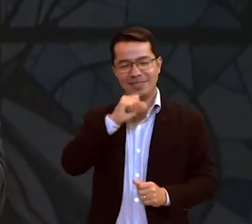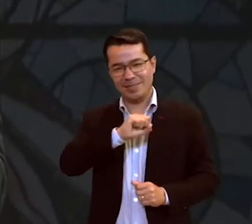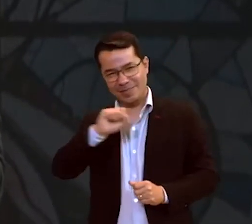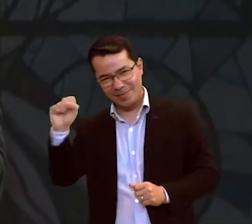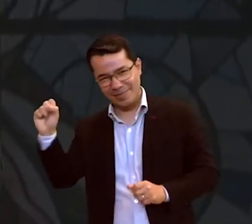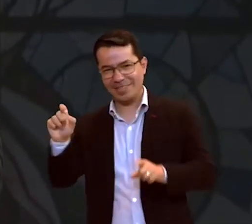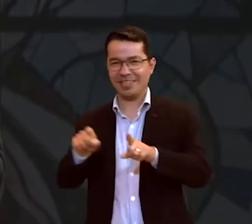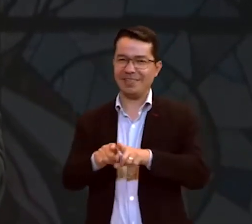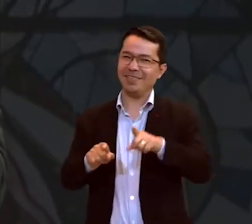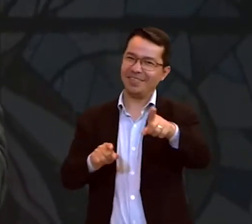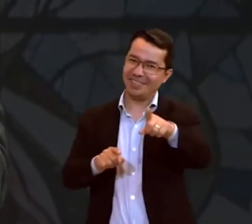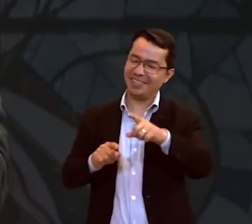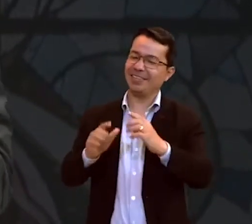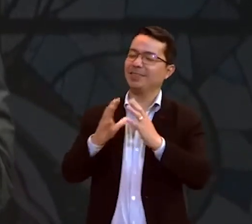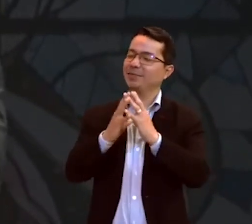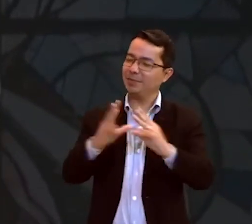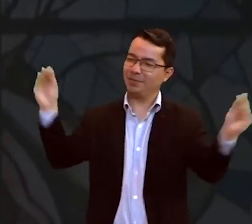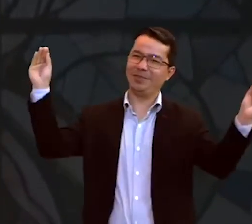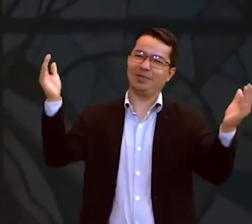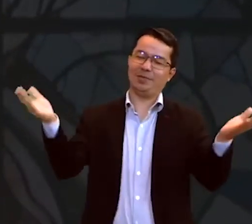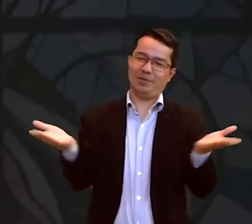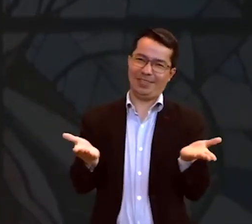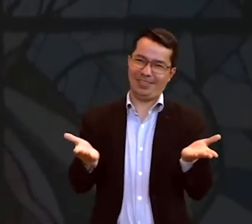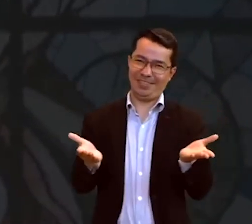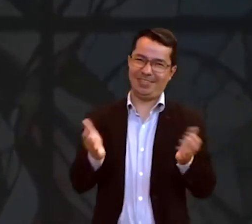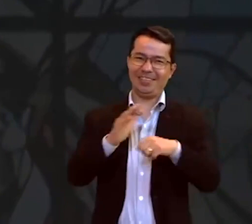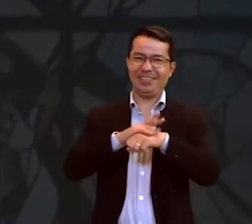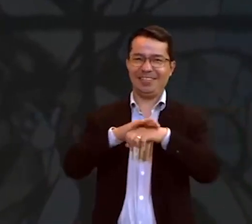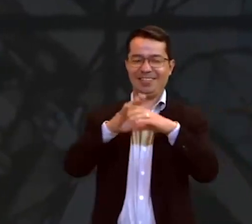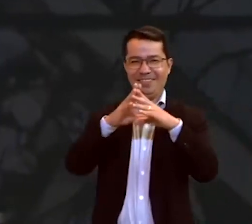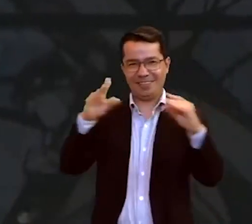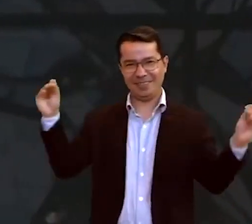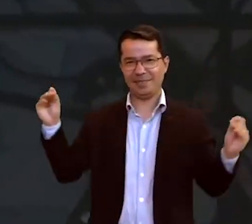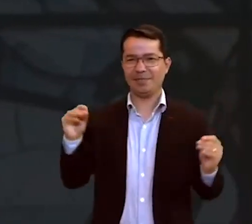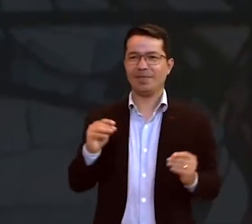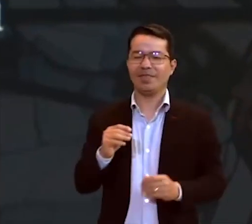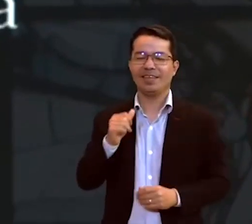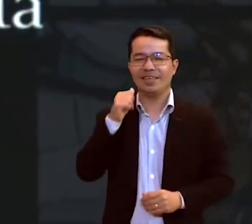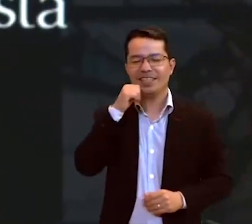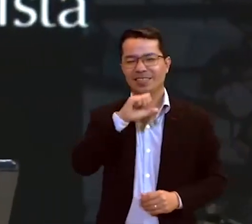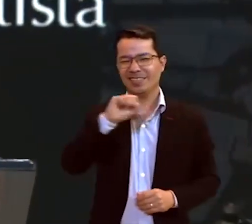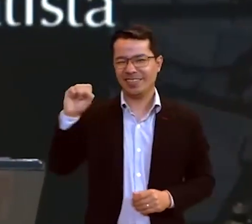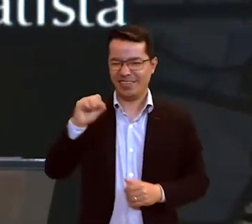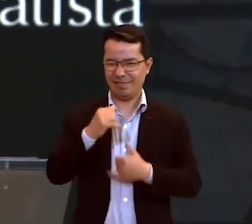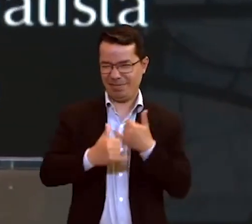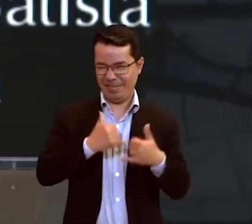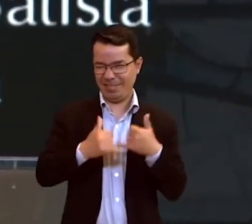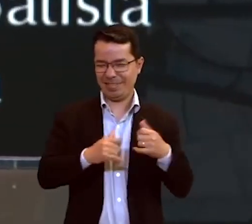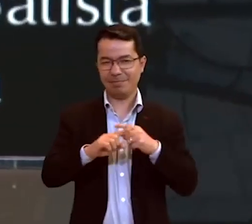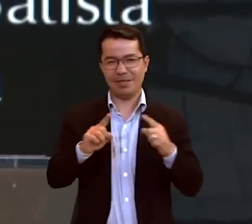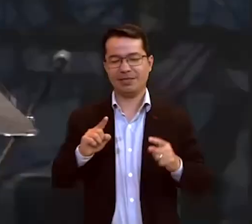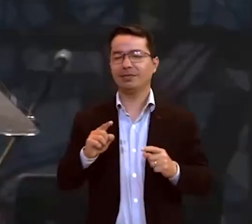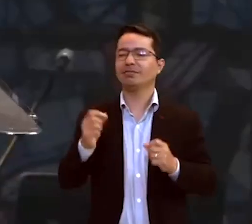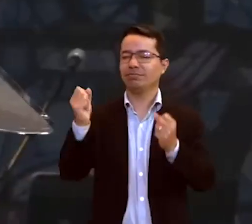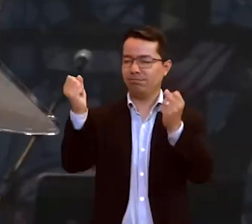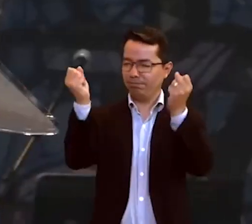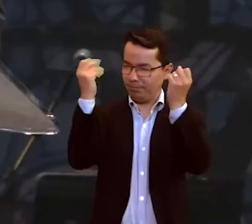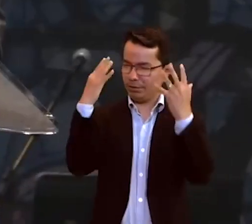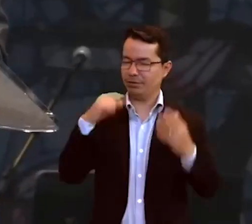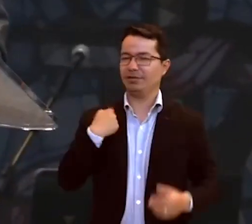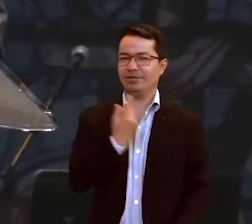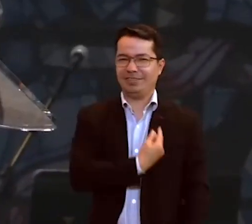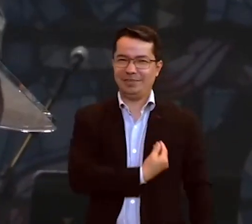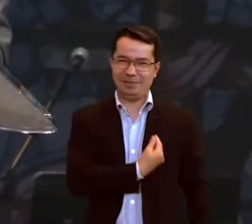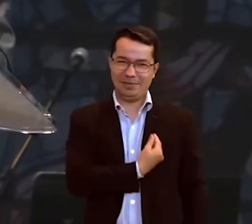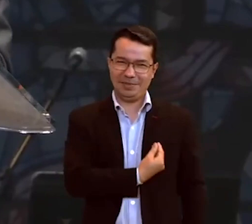Amém, irmão? Amém, né? Amém, glória a Deus. Só a gente brinca assim, mas elas são uma bênção na nossa vida, a minha é uma bênção, glória a Deus.